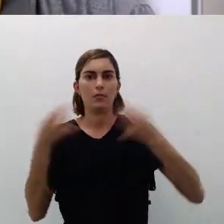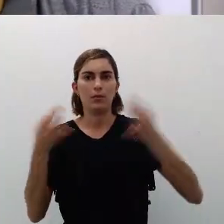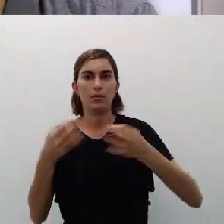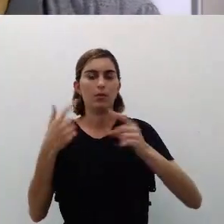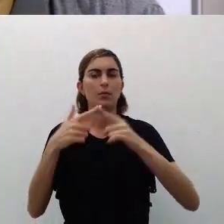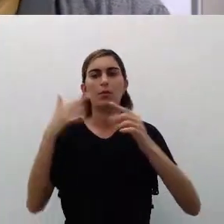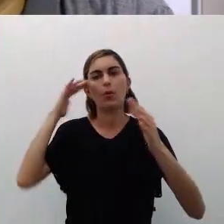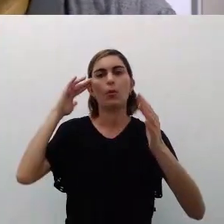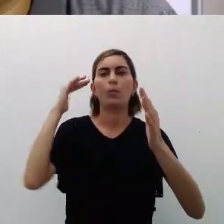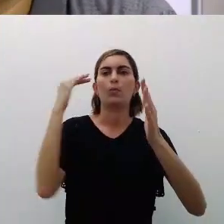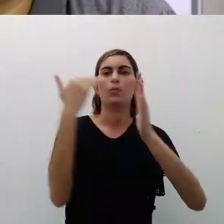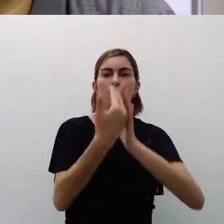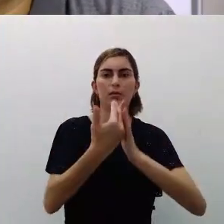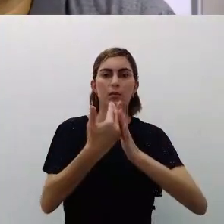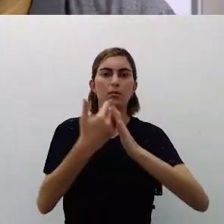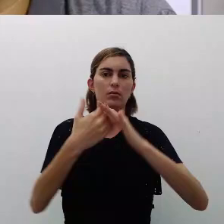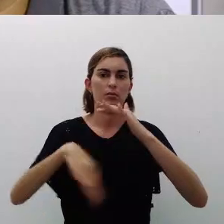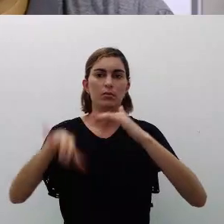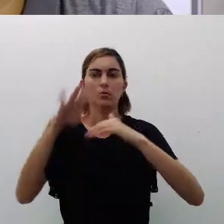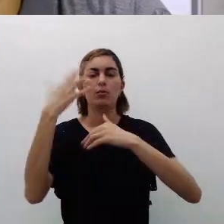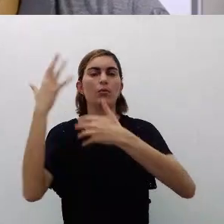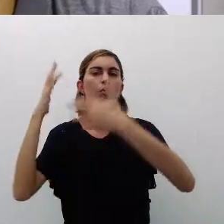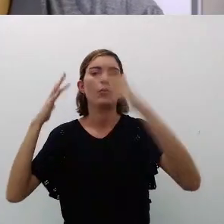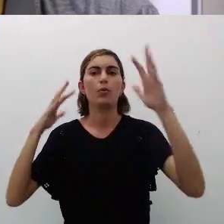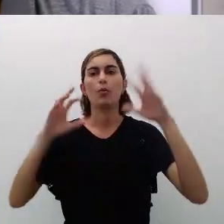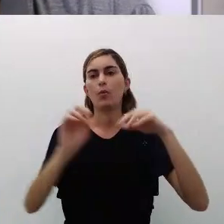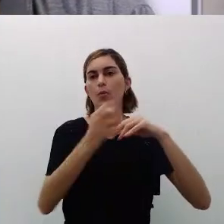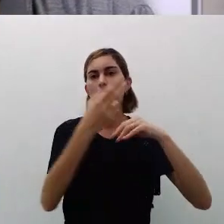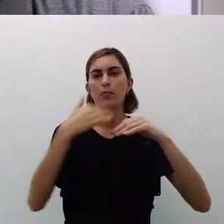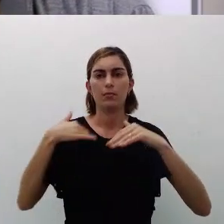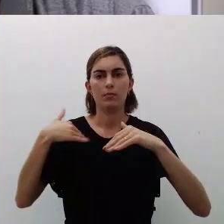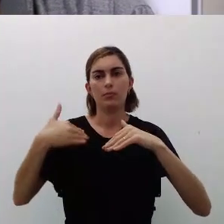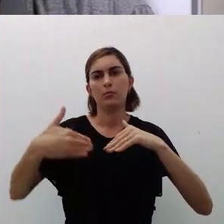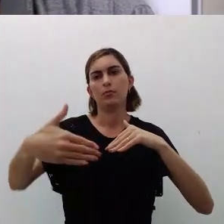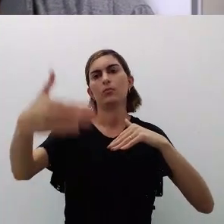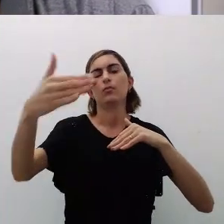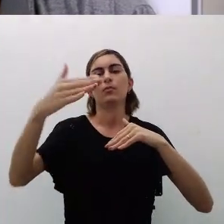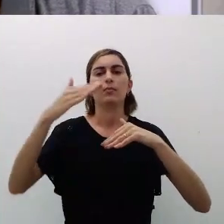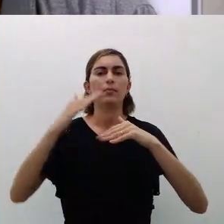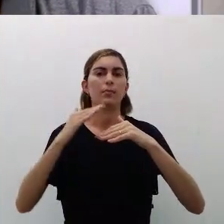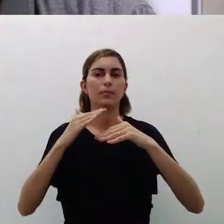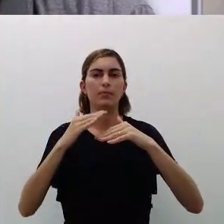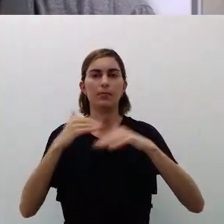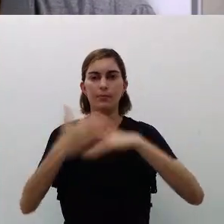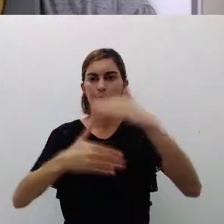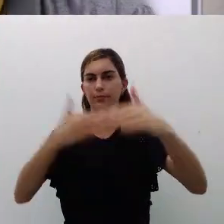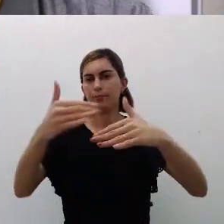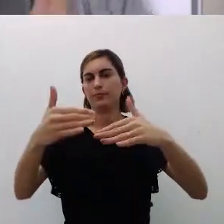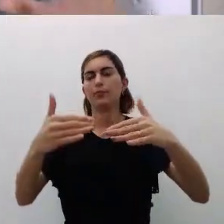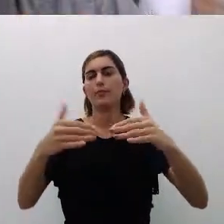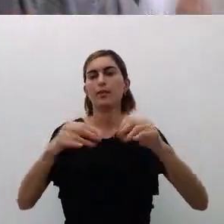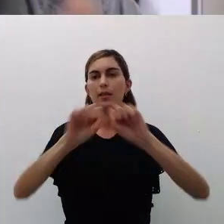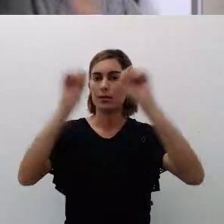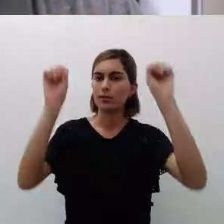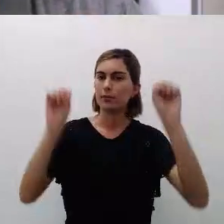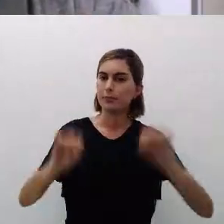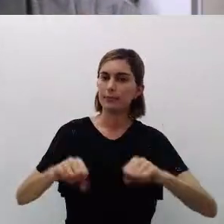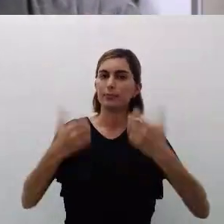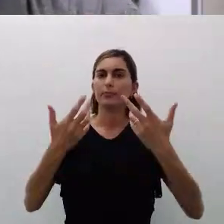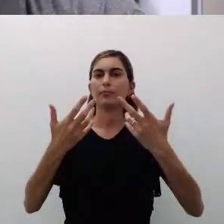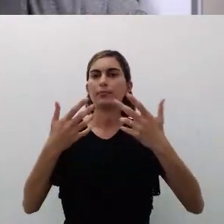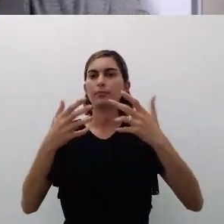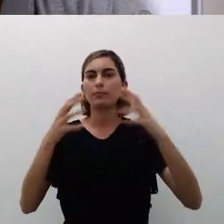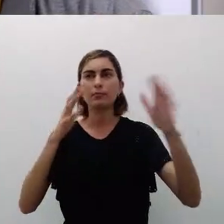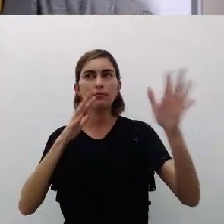natureza, ou uma proporção mais sistêmica, mais